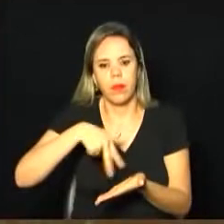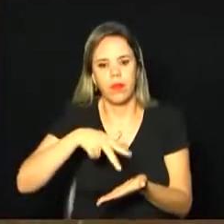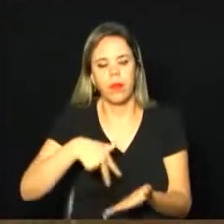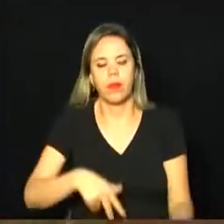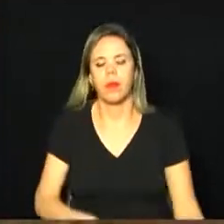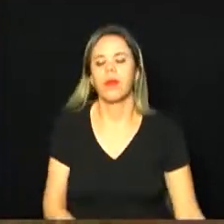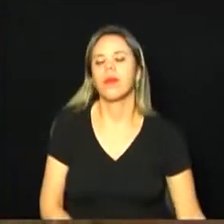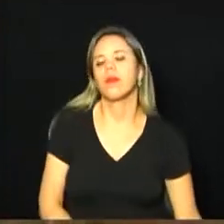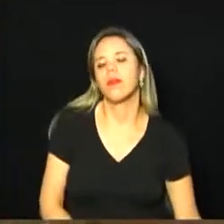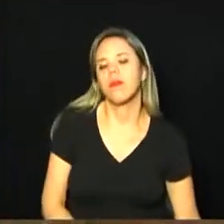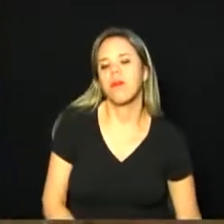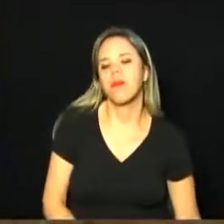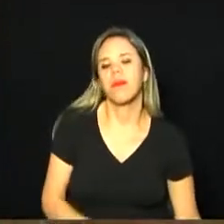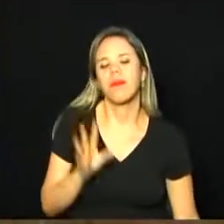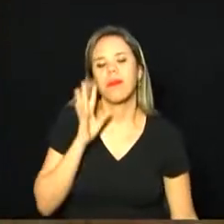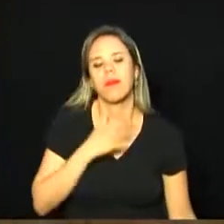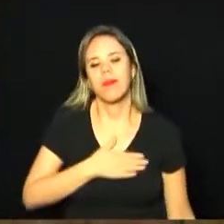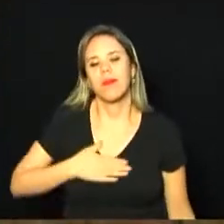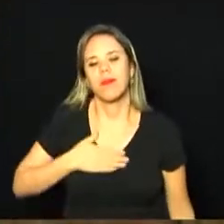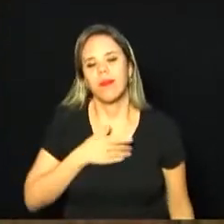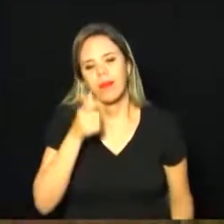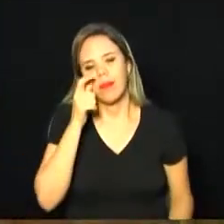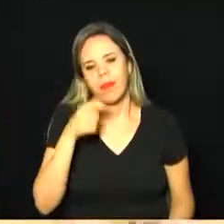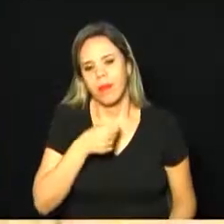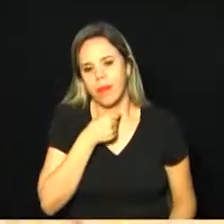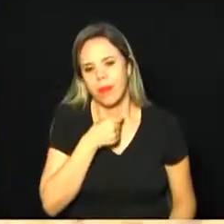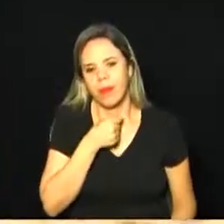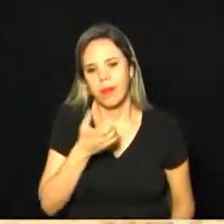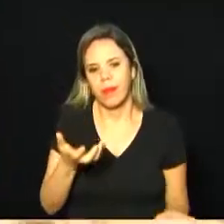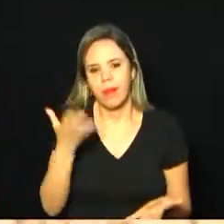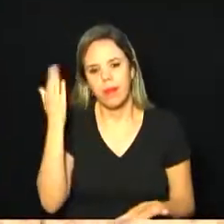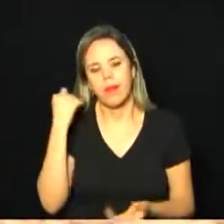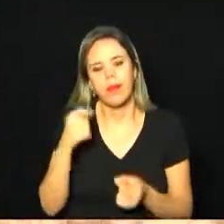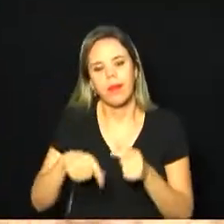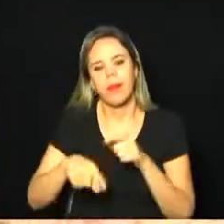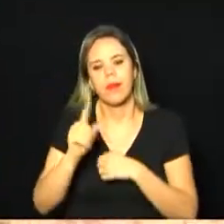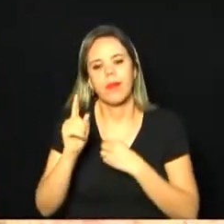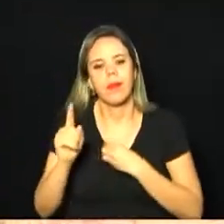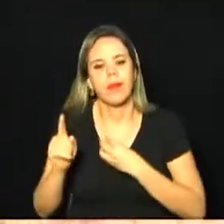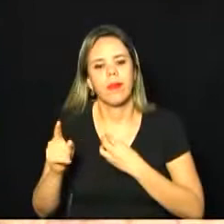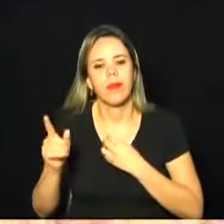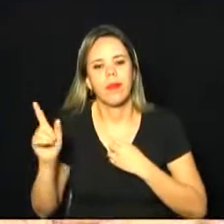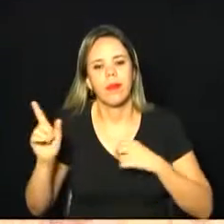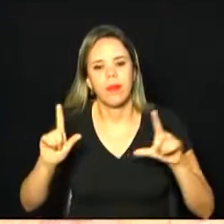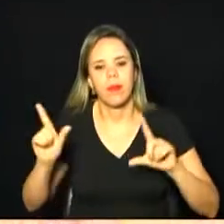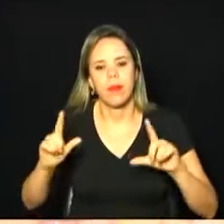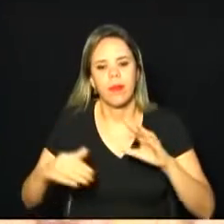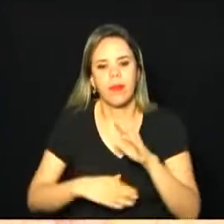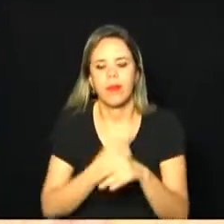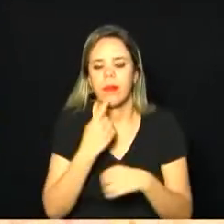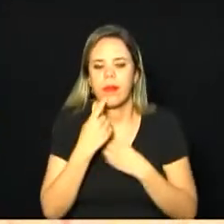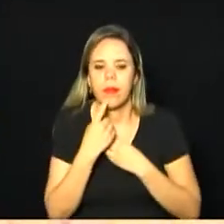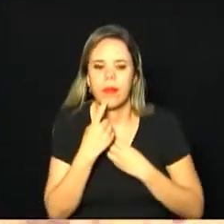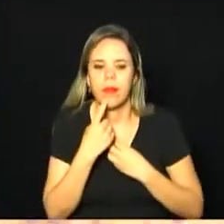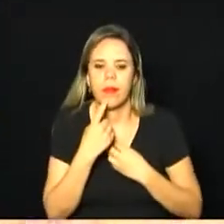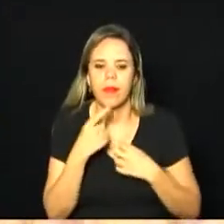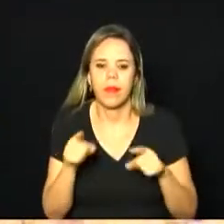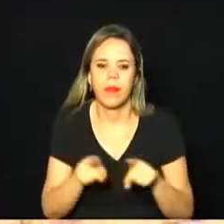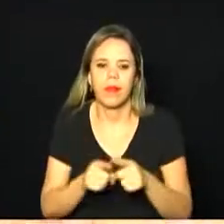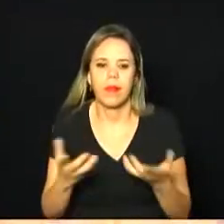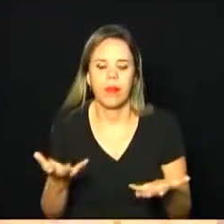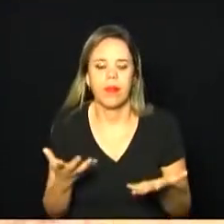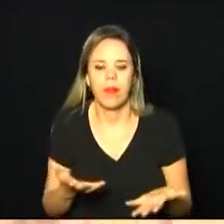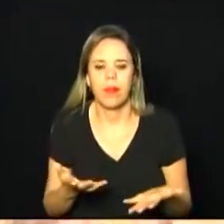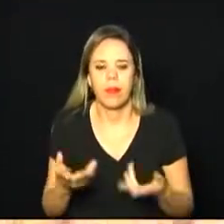circular e foi muito divertido porque elas viram a gente gravando e quiseram saber para onde o licor que era para TV Câmara Campinas e também